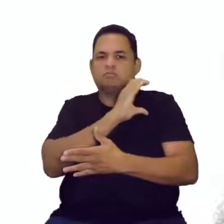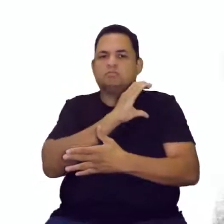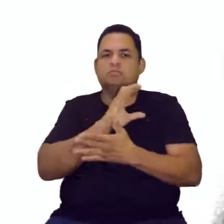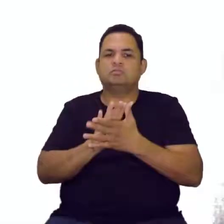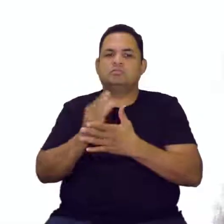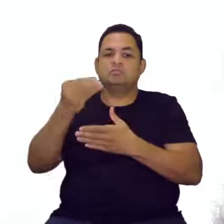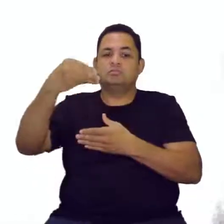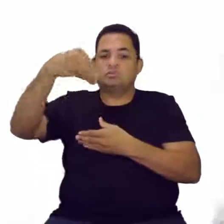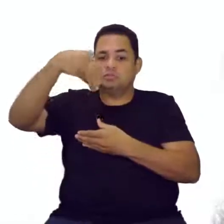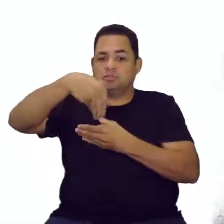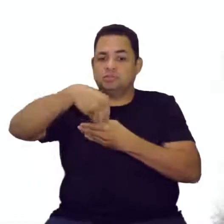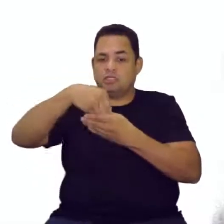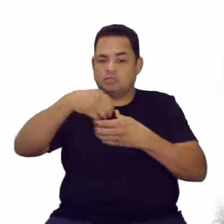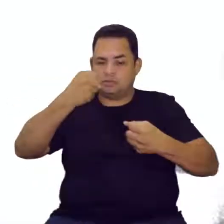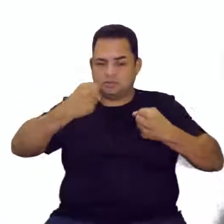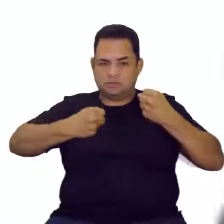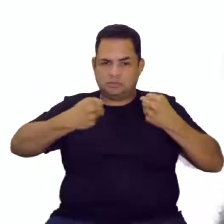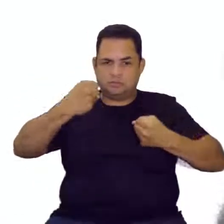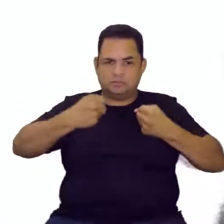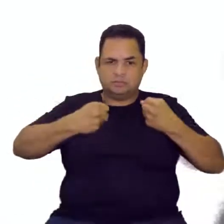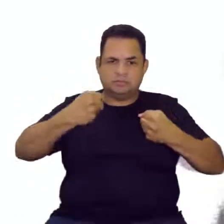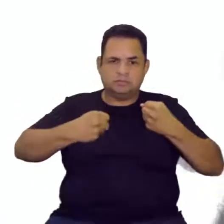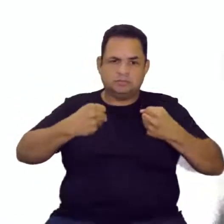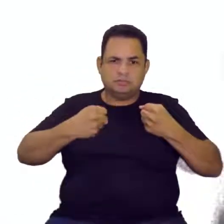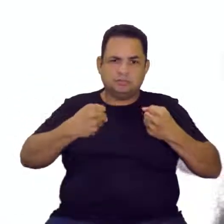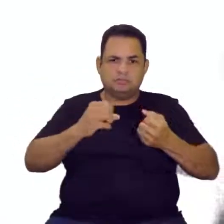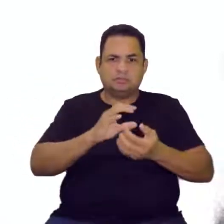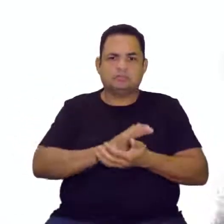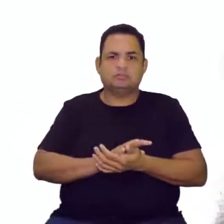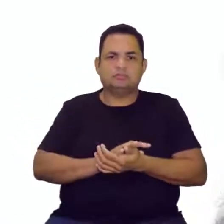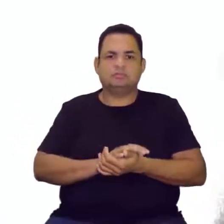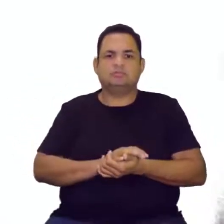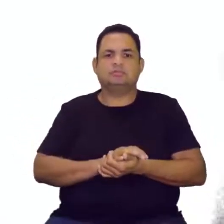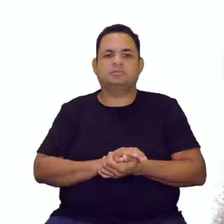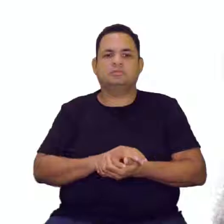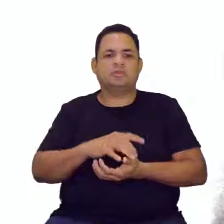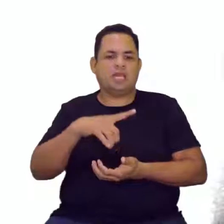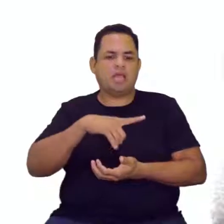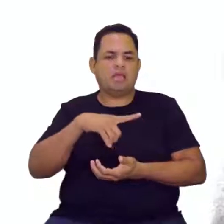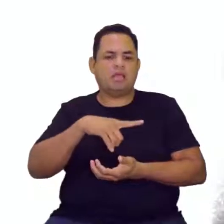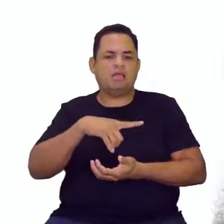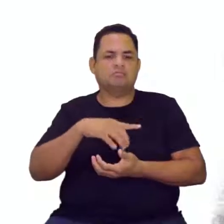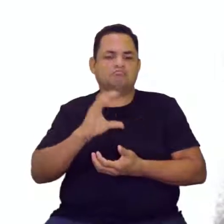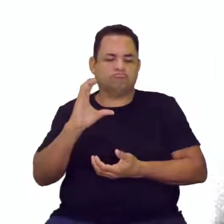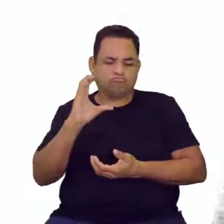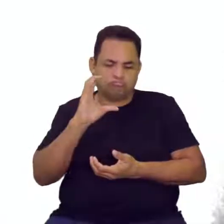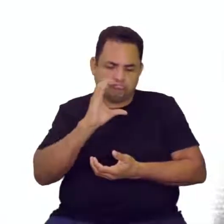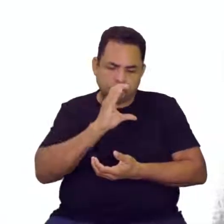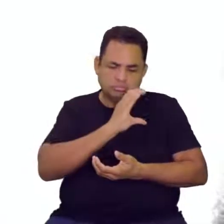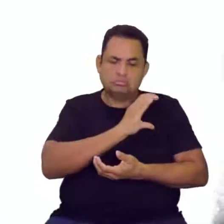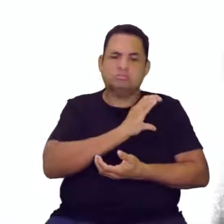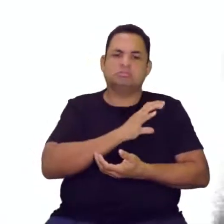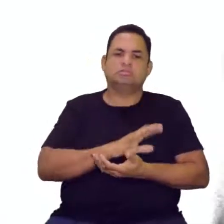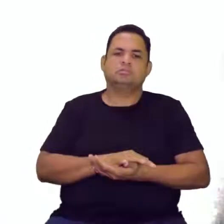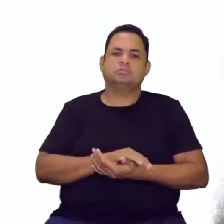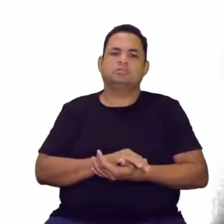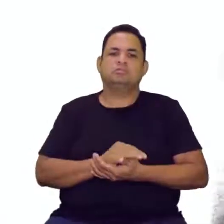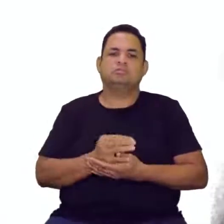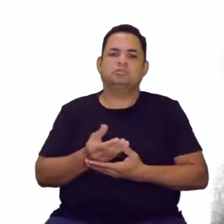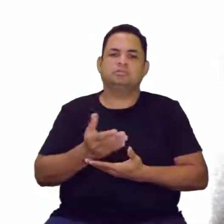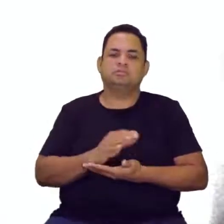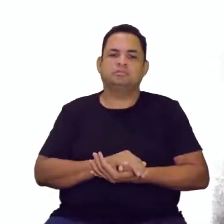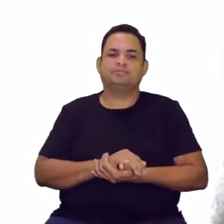que dentro do veículo esteja mais quente do que fora.